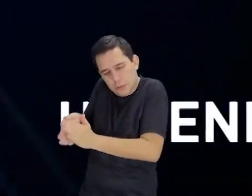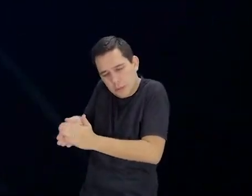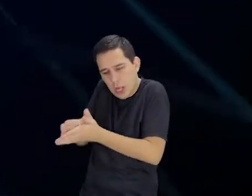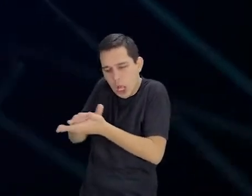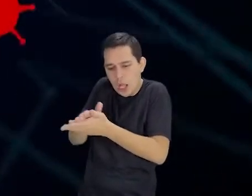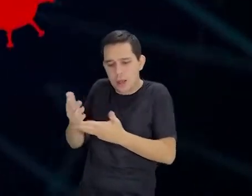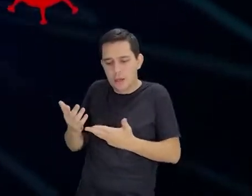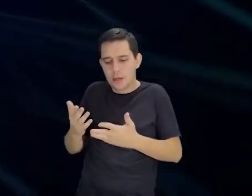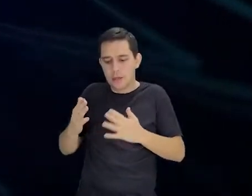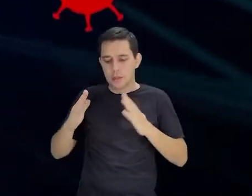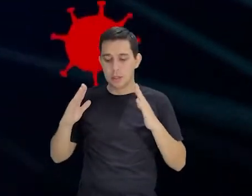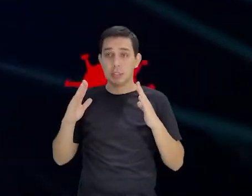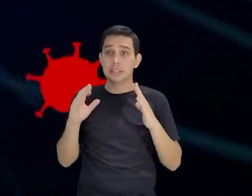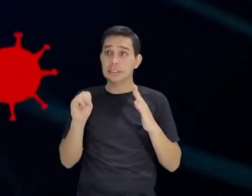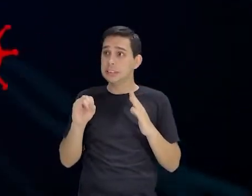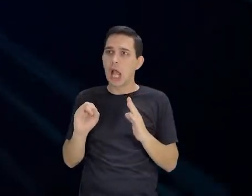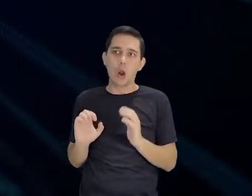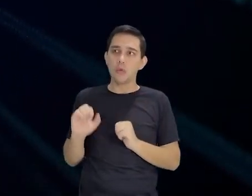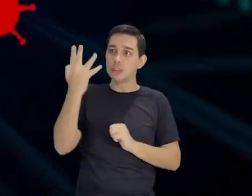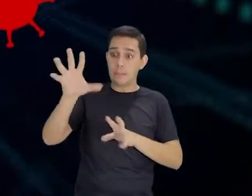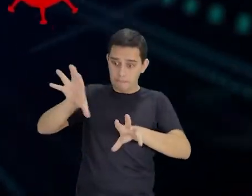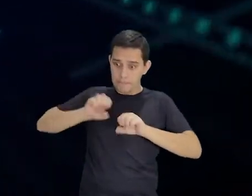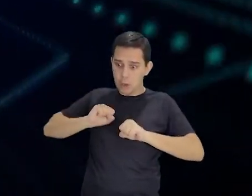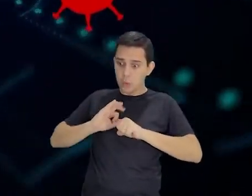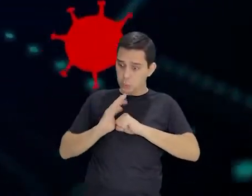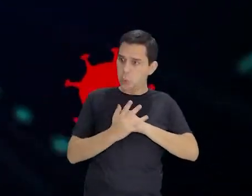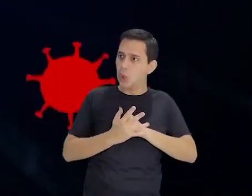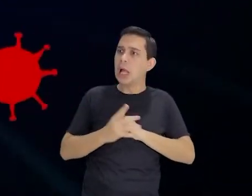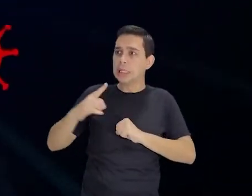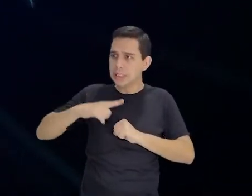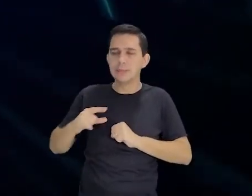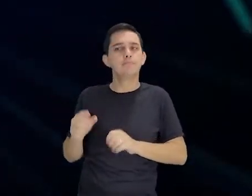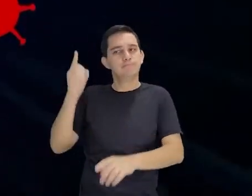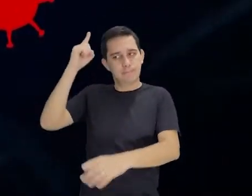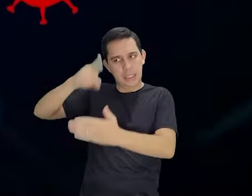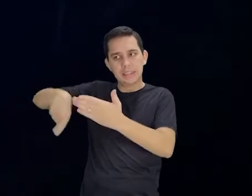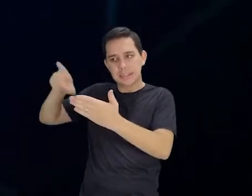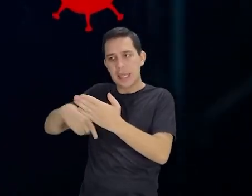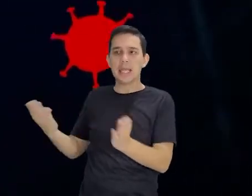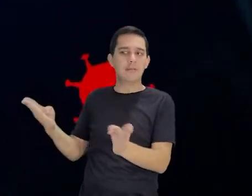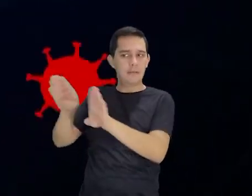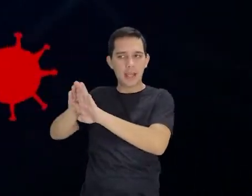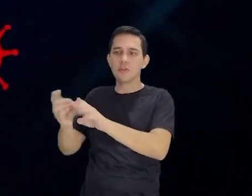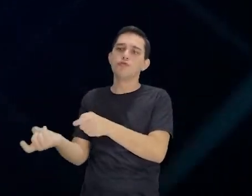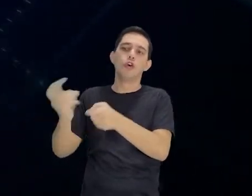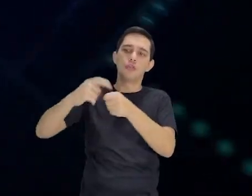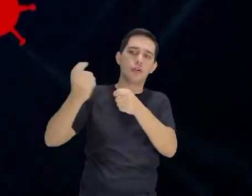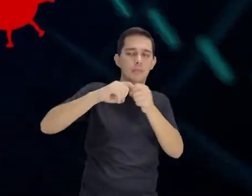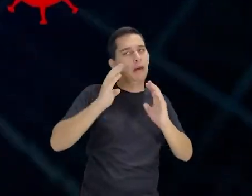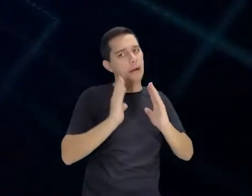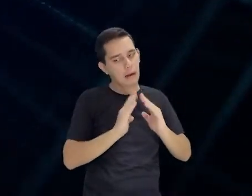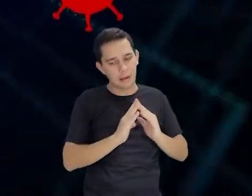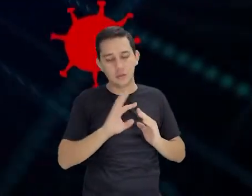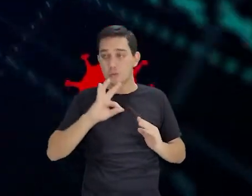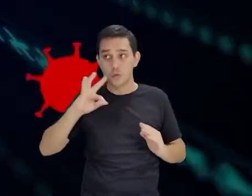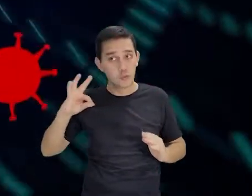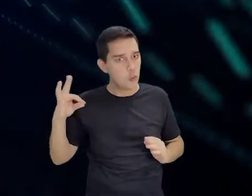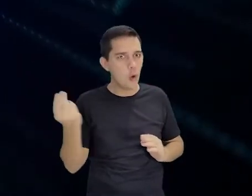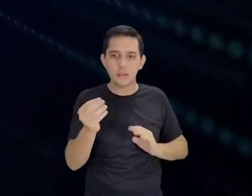protocolos para suspensão das aulas em caso de identificação de casos suspeitos. Portanto, todos